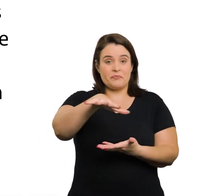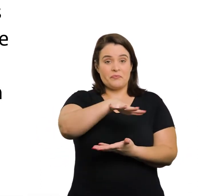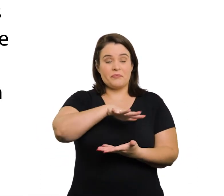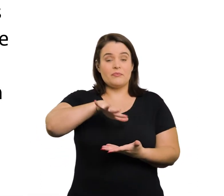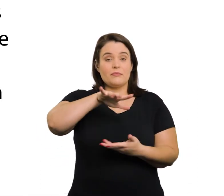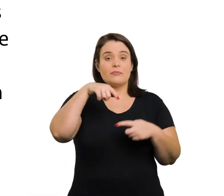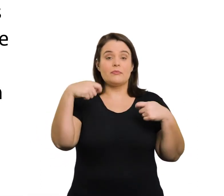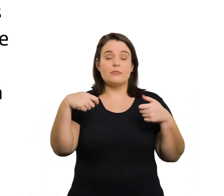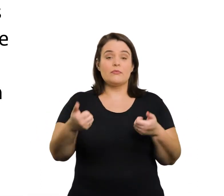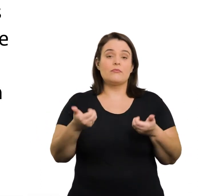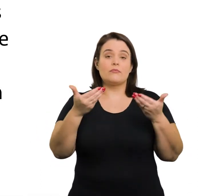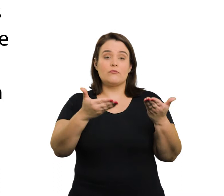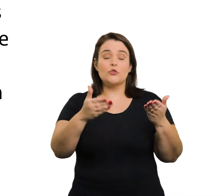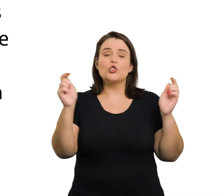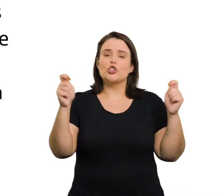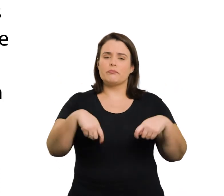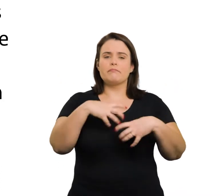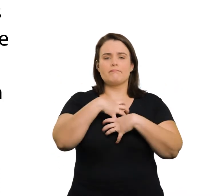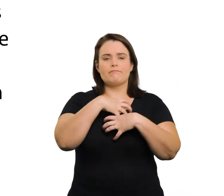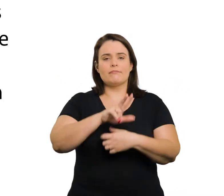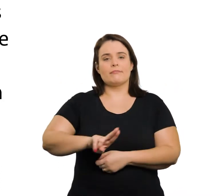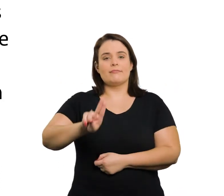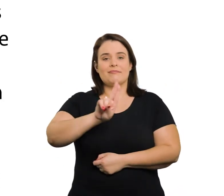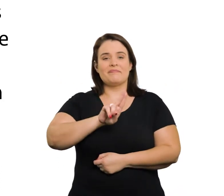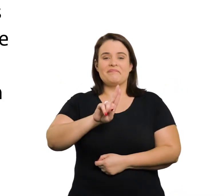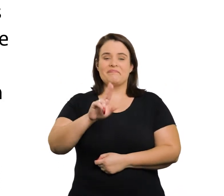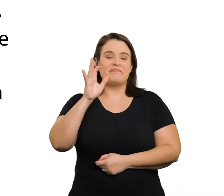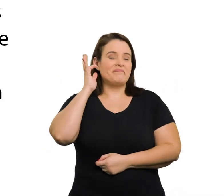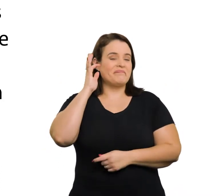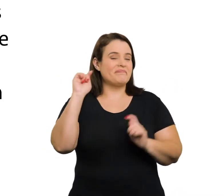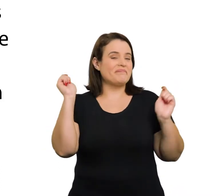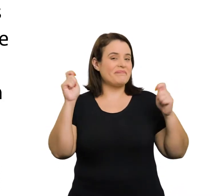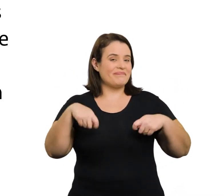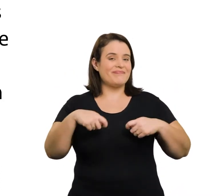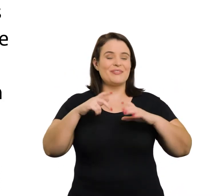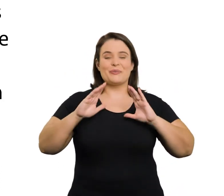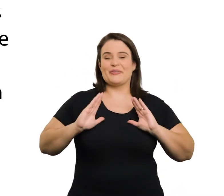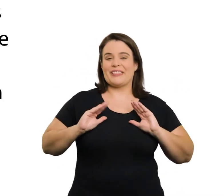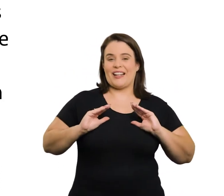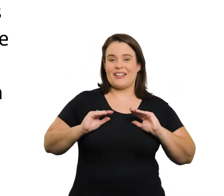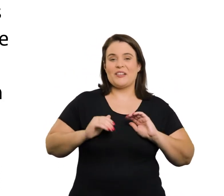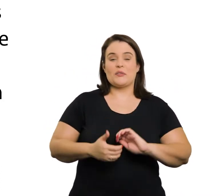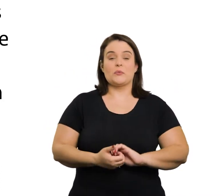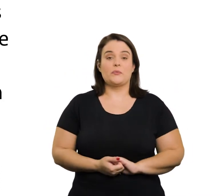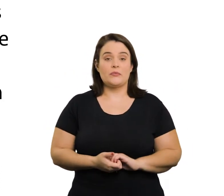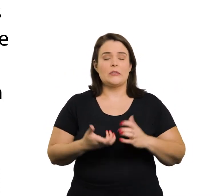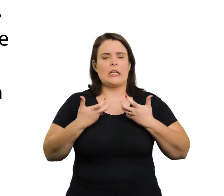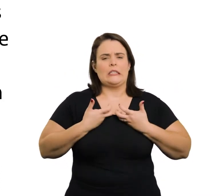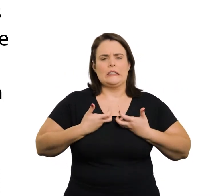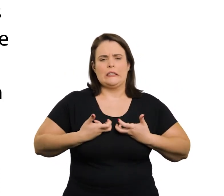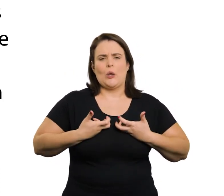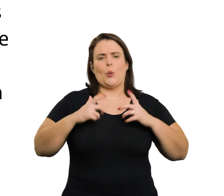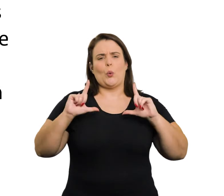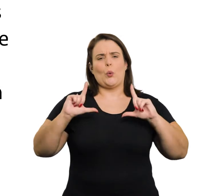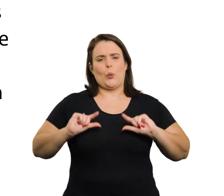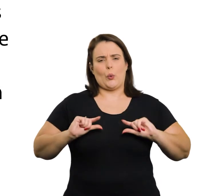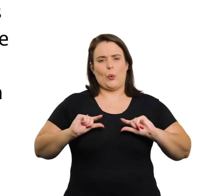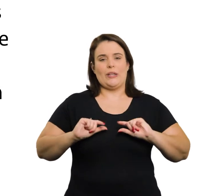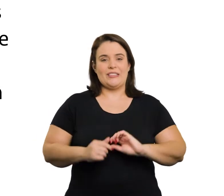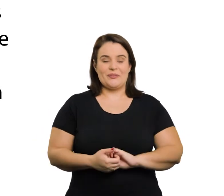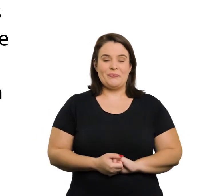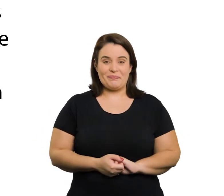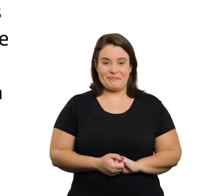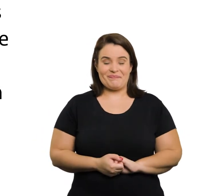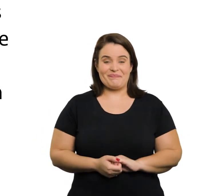elemento espacial deve oferecer condições de ser usado de maneira eficiente e confortável, com o mínimo de